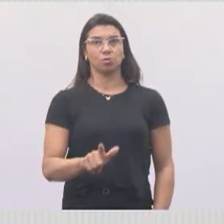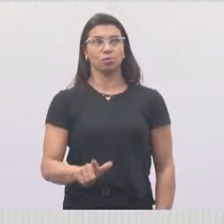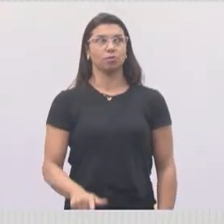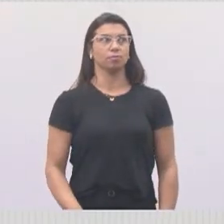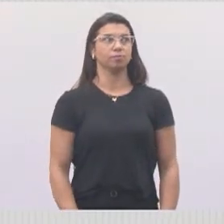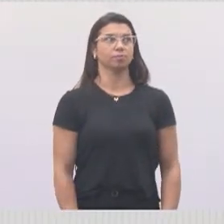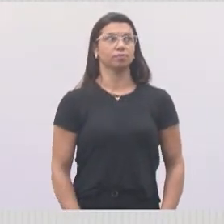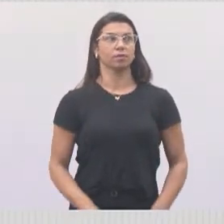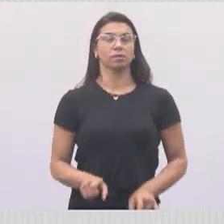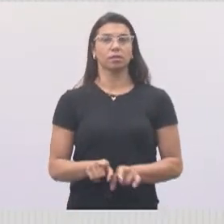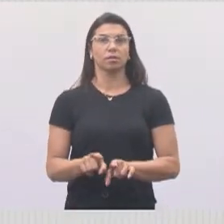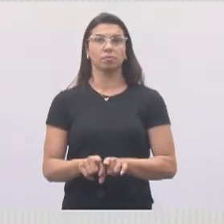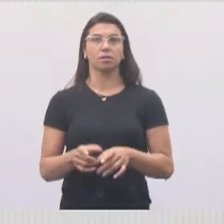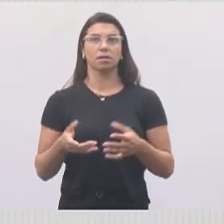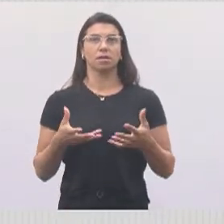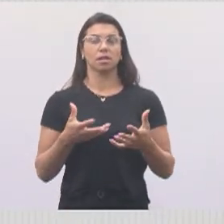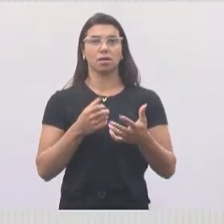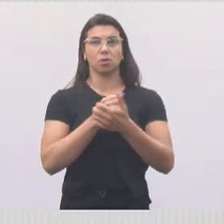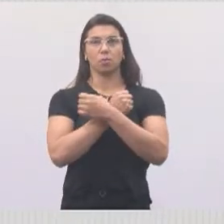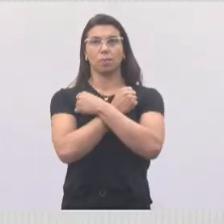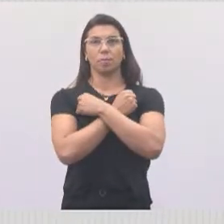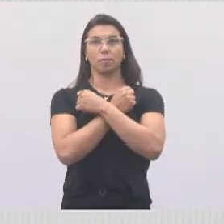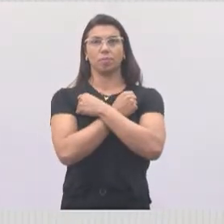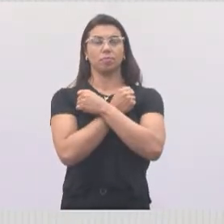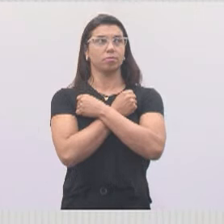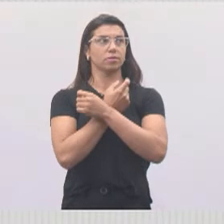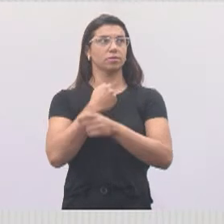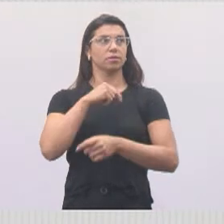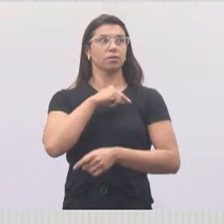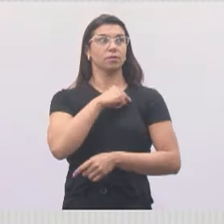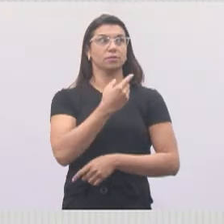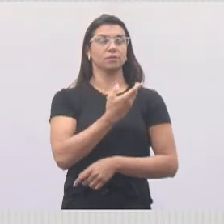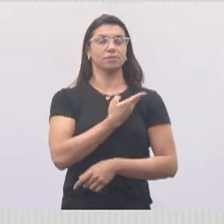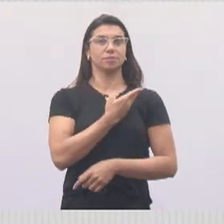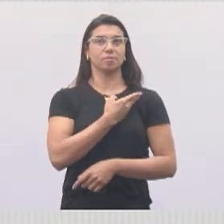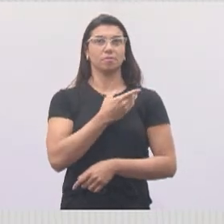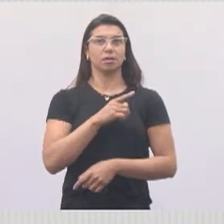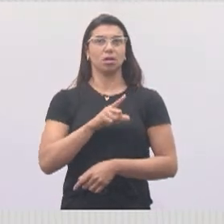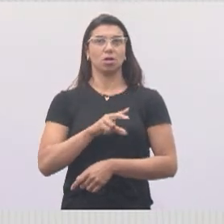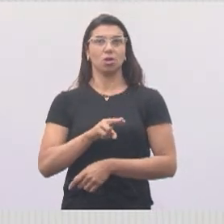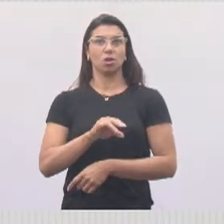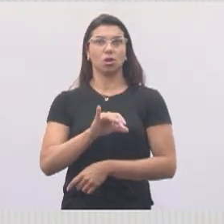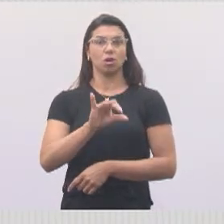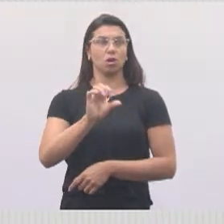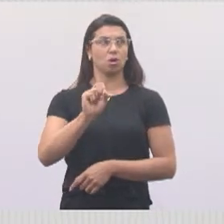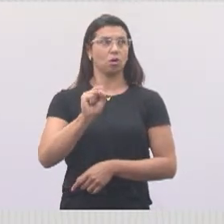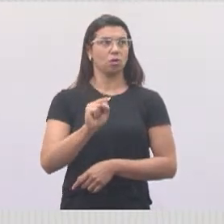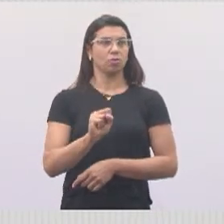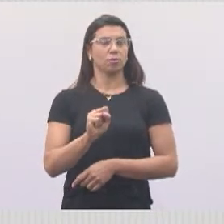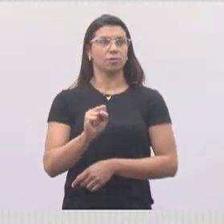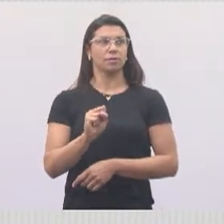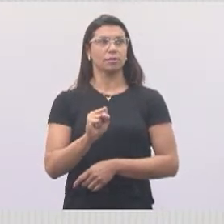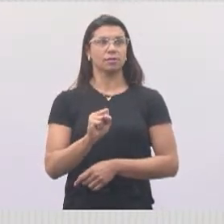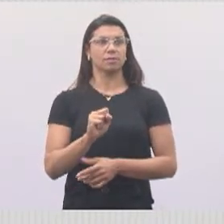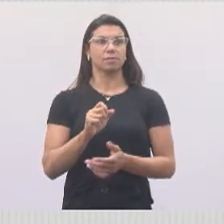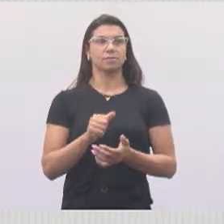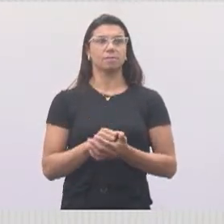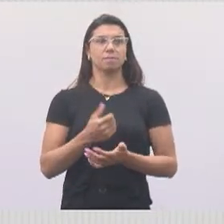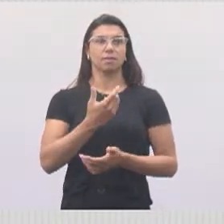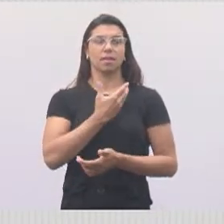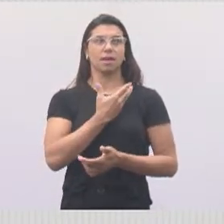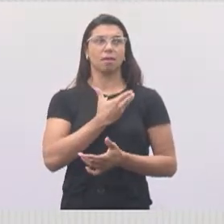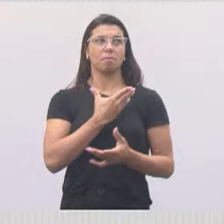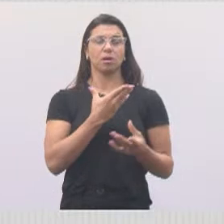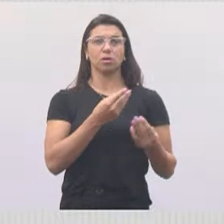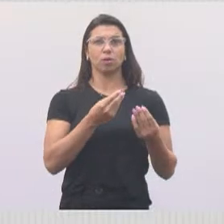Também quero mandar um grande abraço ao nosso amigo Luizinho, né? Luizinho ali no Jardim São Luís. Luizinho, que é amigo de